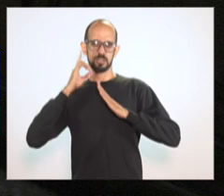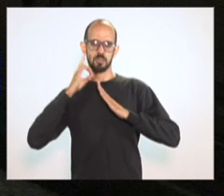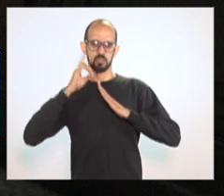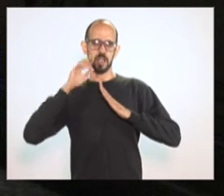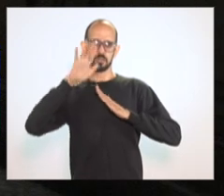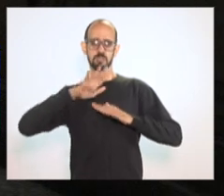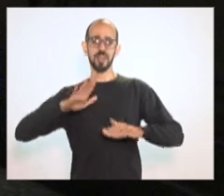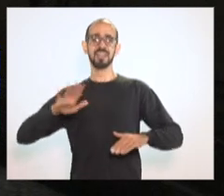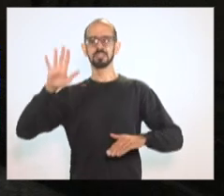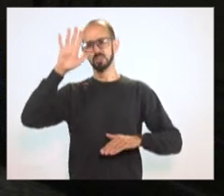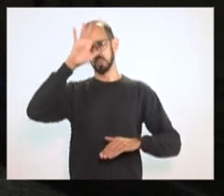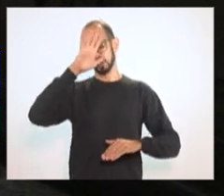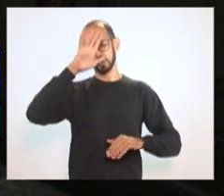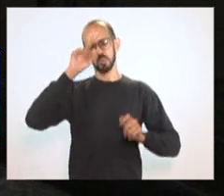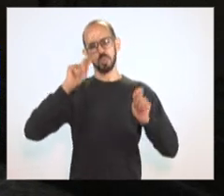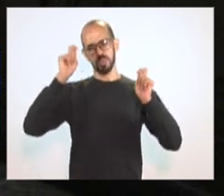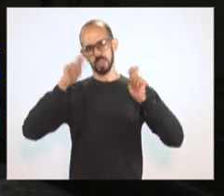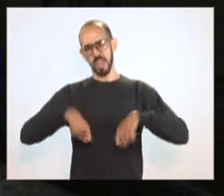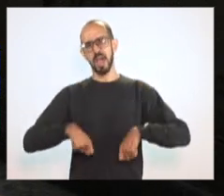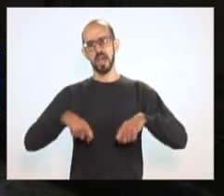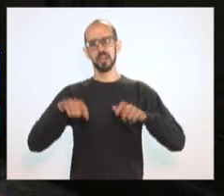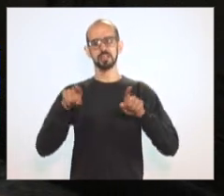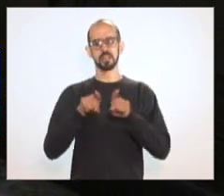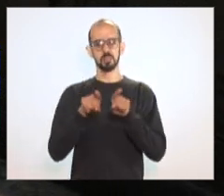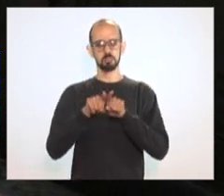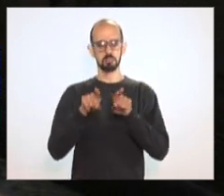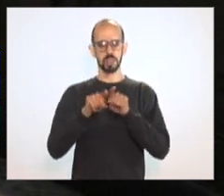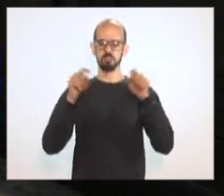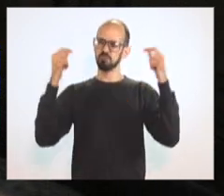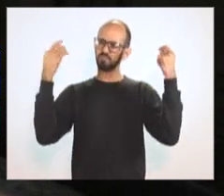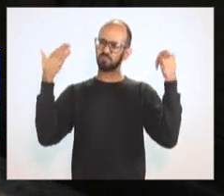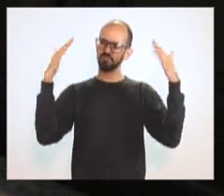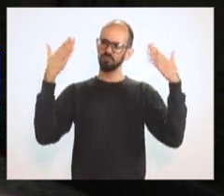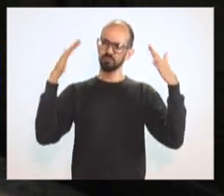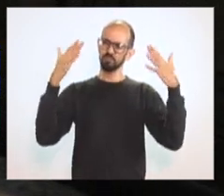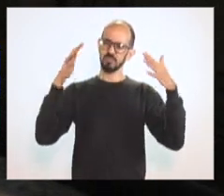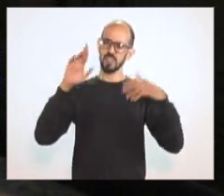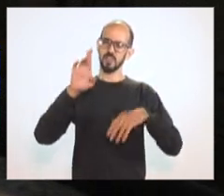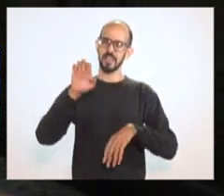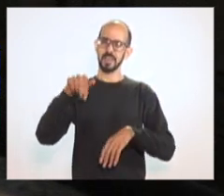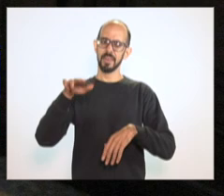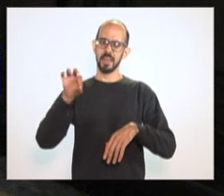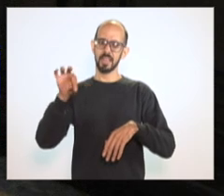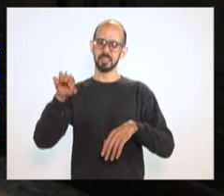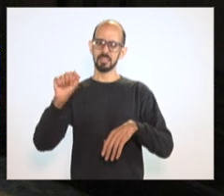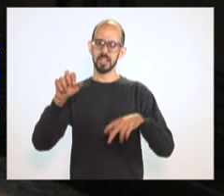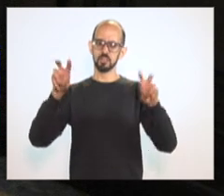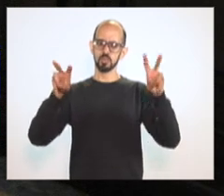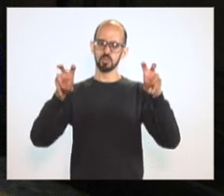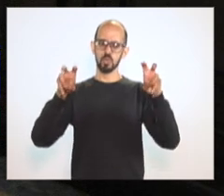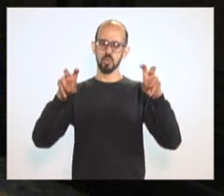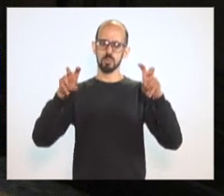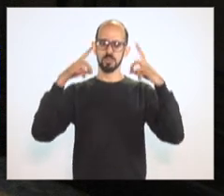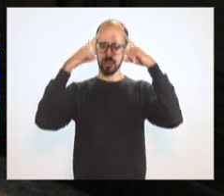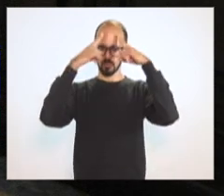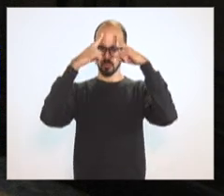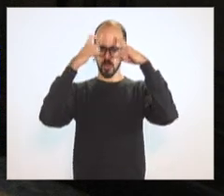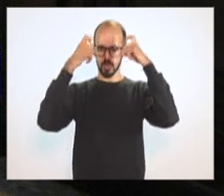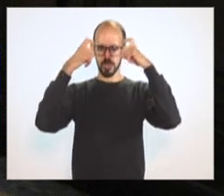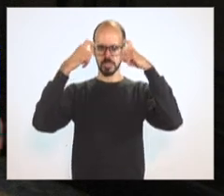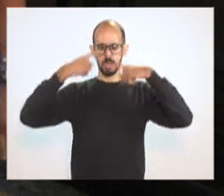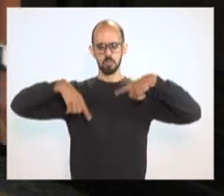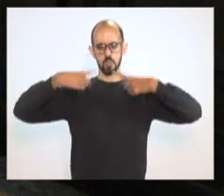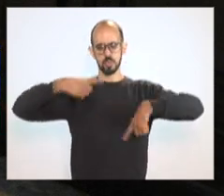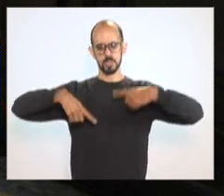fazer coro a deputada Renata com a questão da violência política deputada